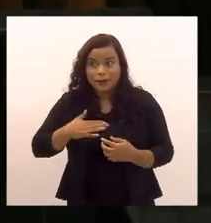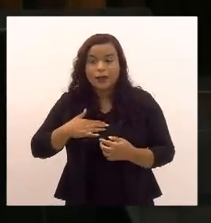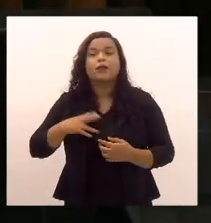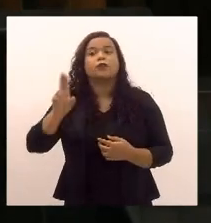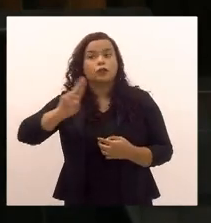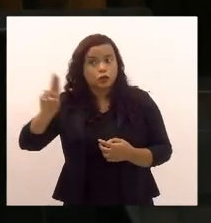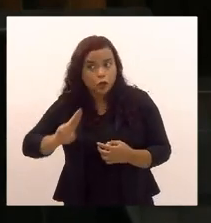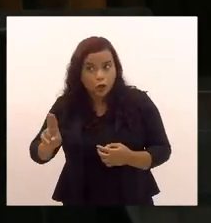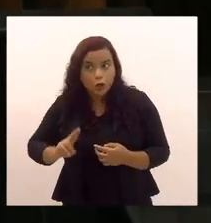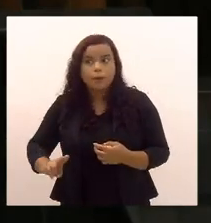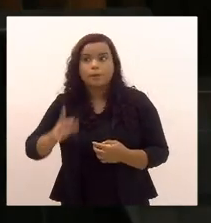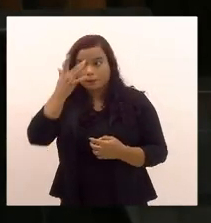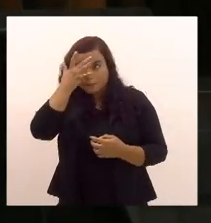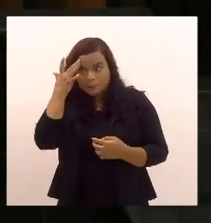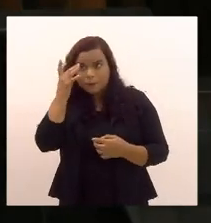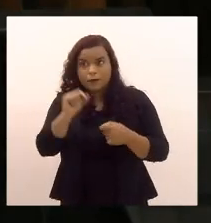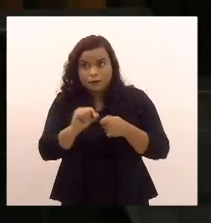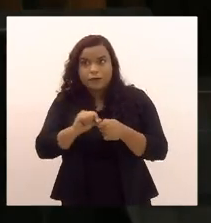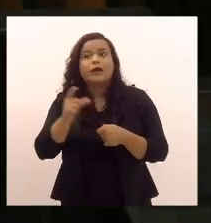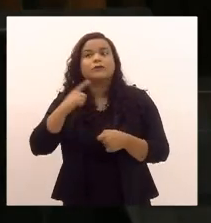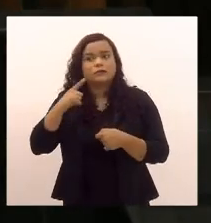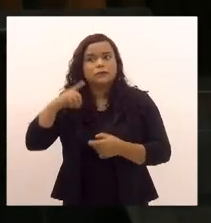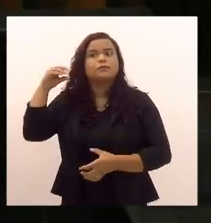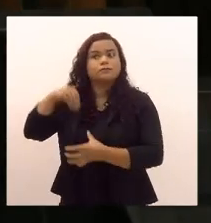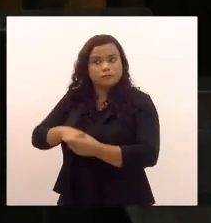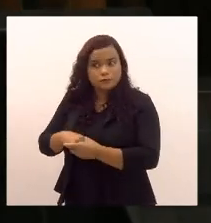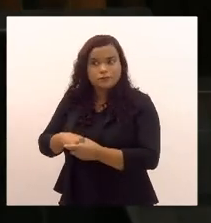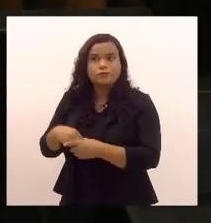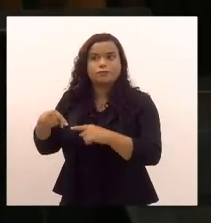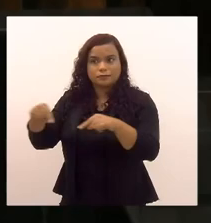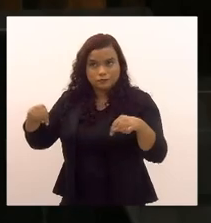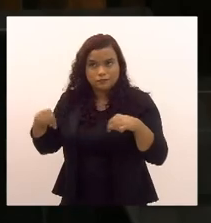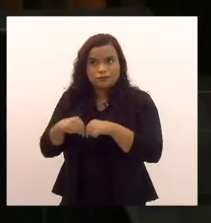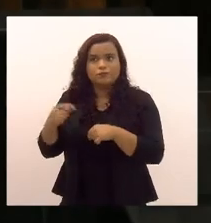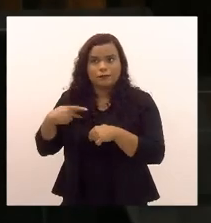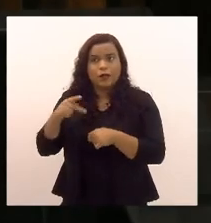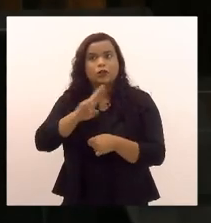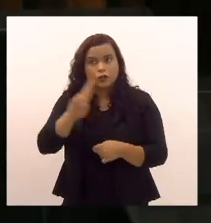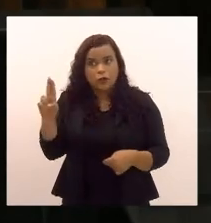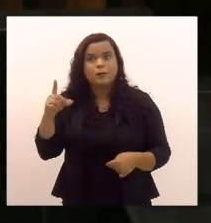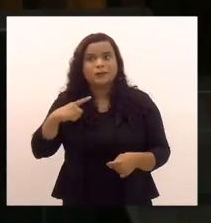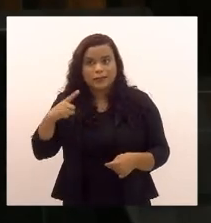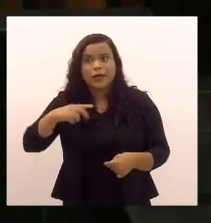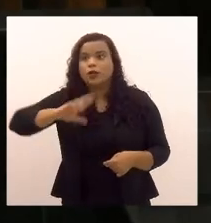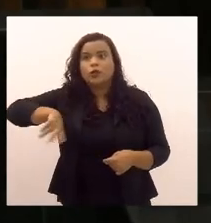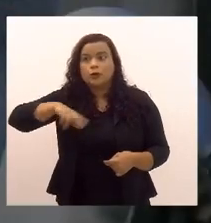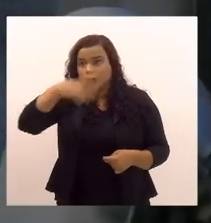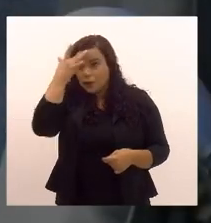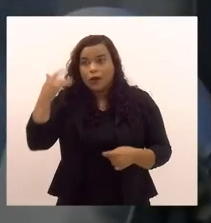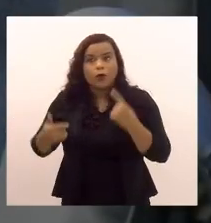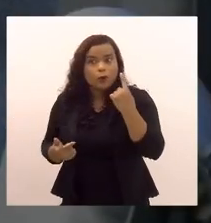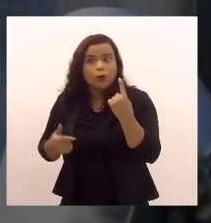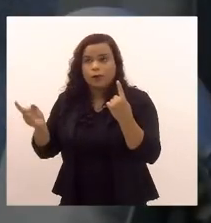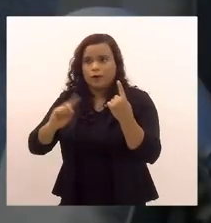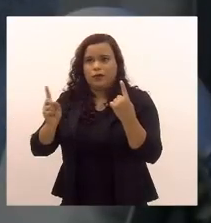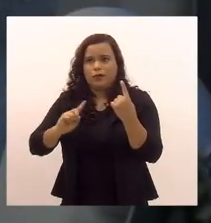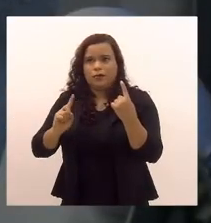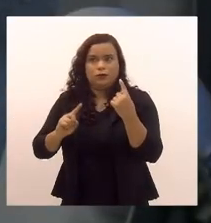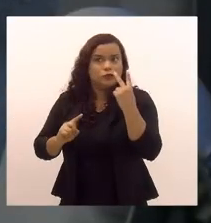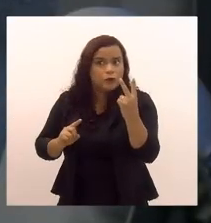as duas deputadas aqui saibam que eu tenho um monte de quem está fazendo isso e não é uma pessoa nem duas